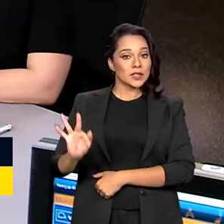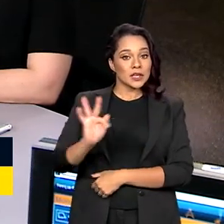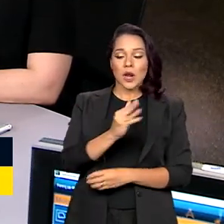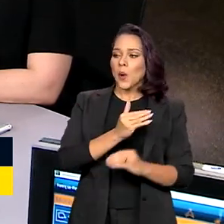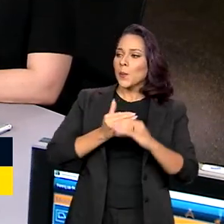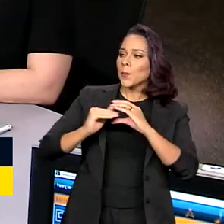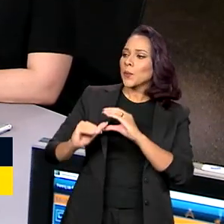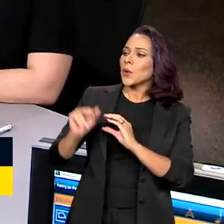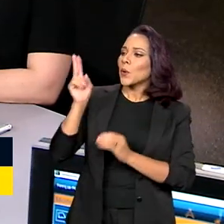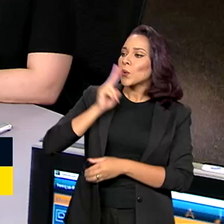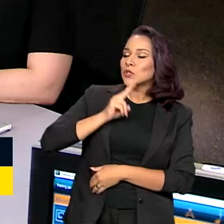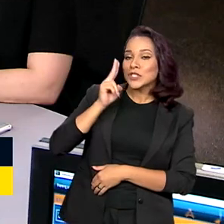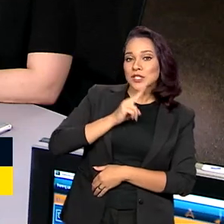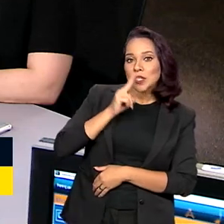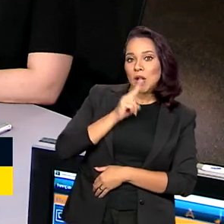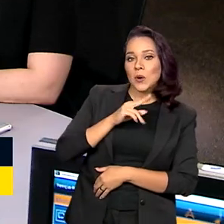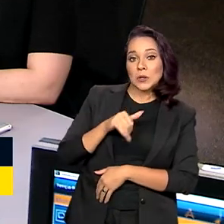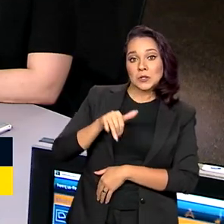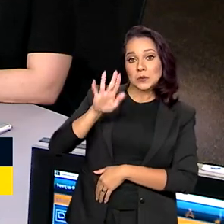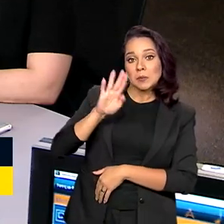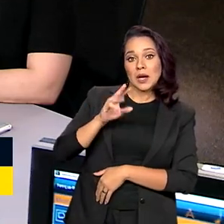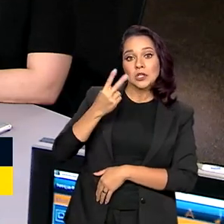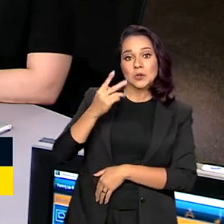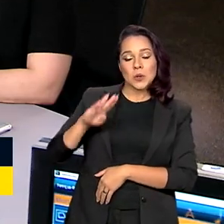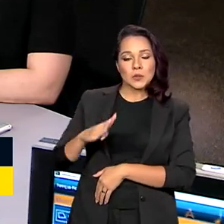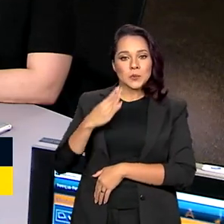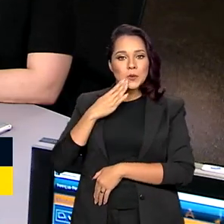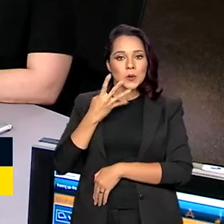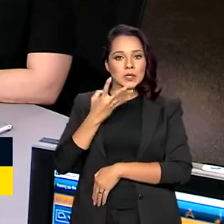um crédito emergencial de mais de